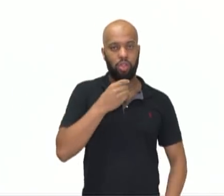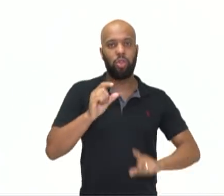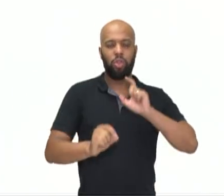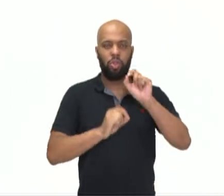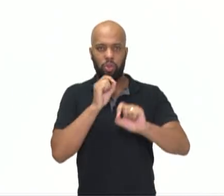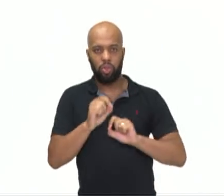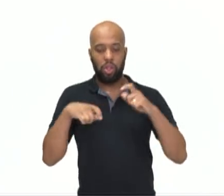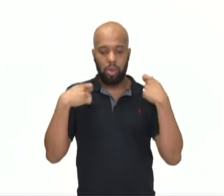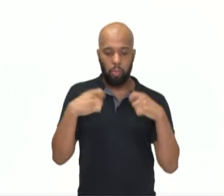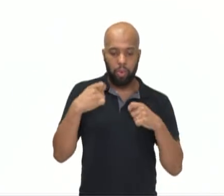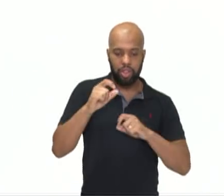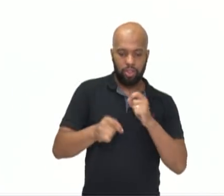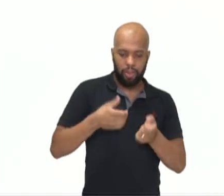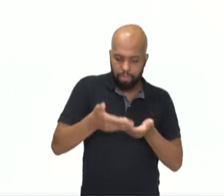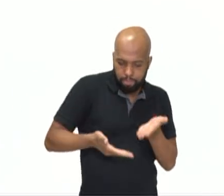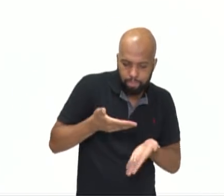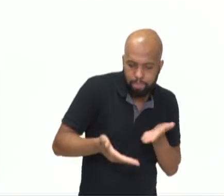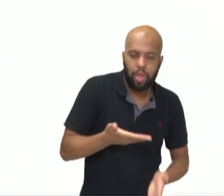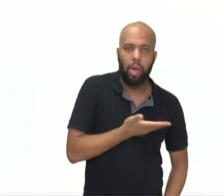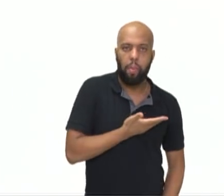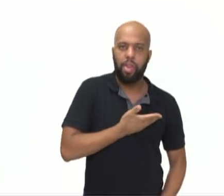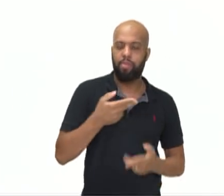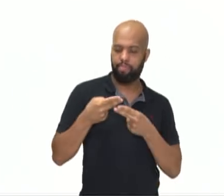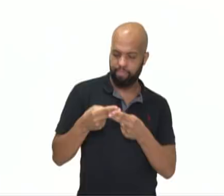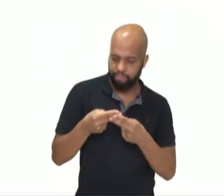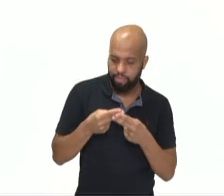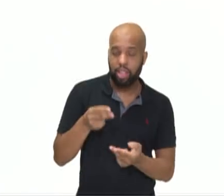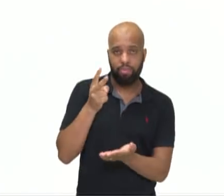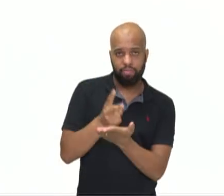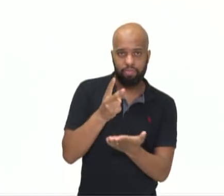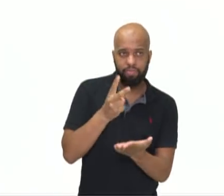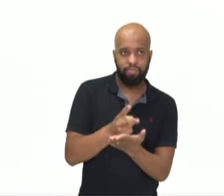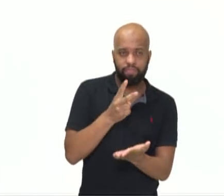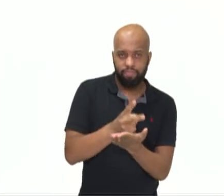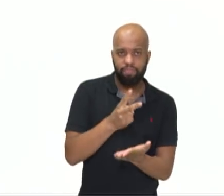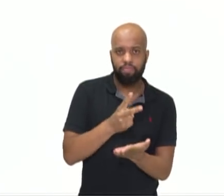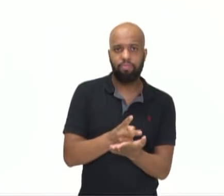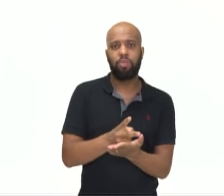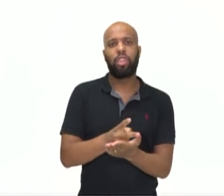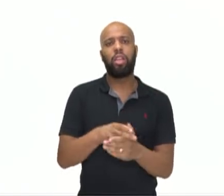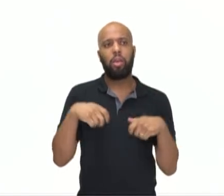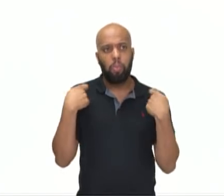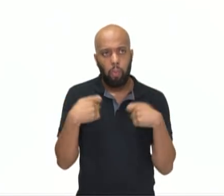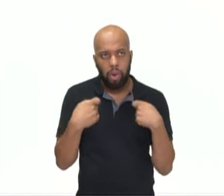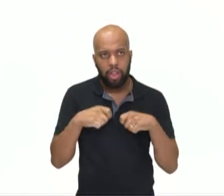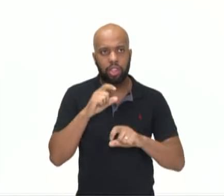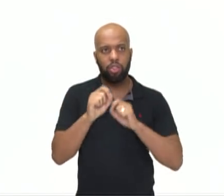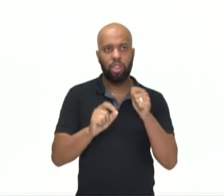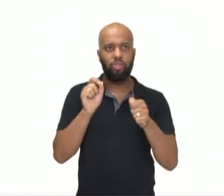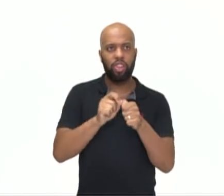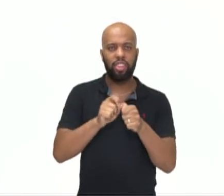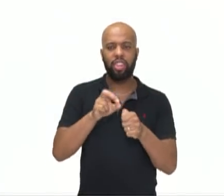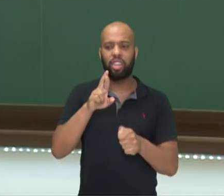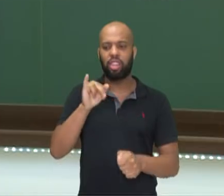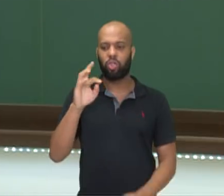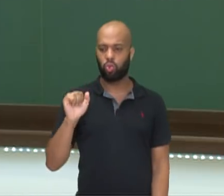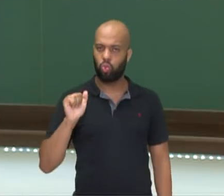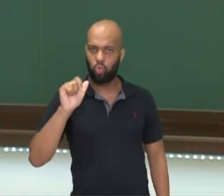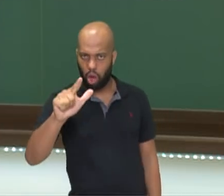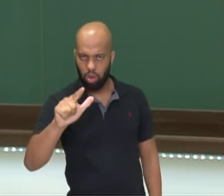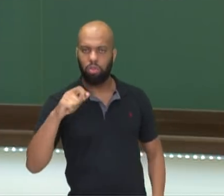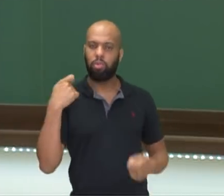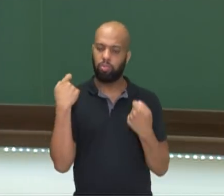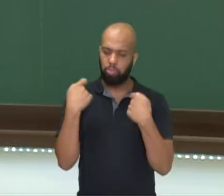que é preciso cativar a amizade, ter paciência, manter a efetividade. É preciso um ritual. Então a raposa afirma,